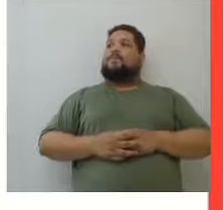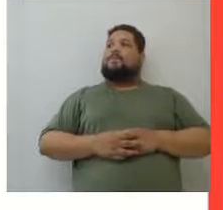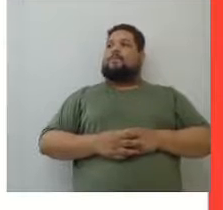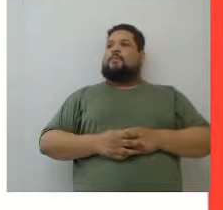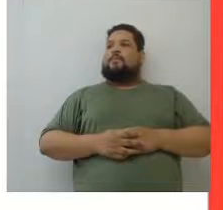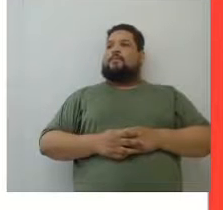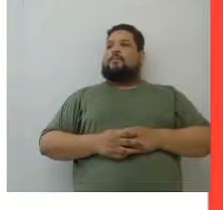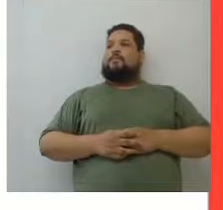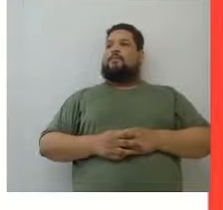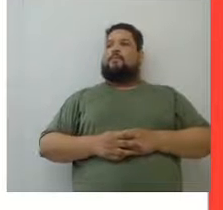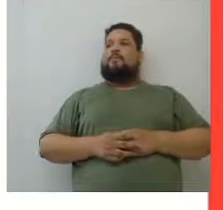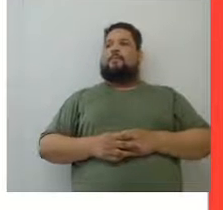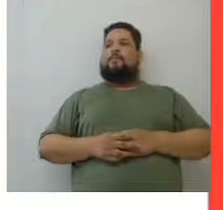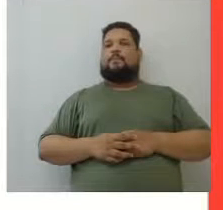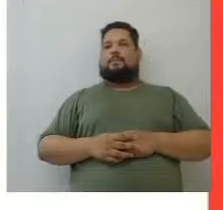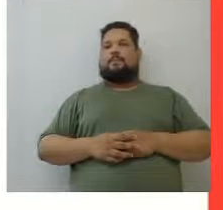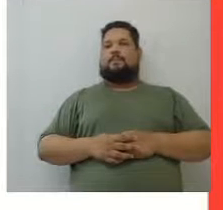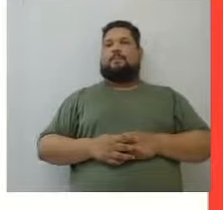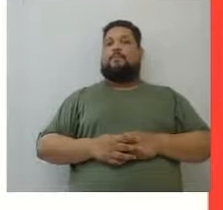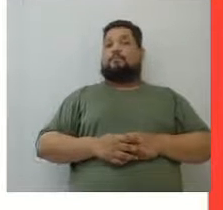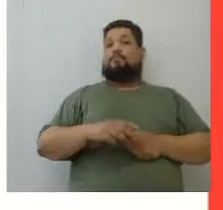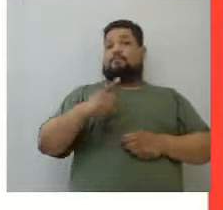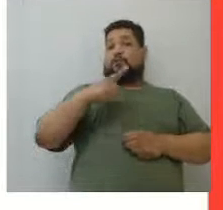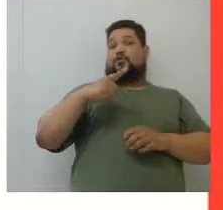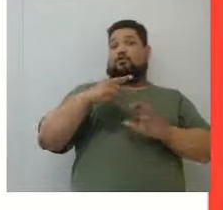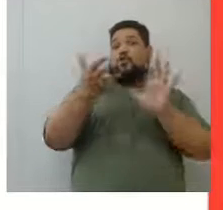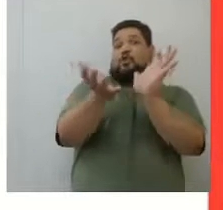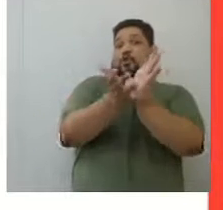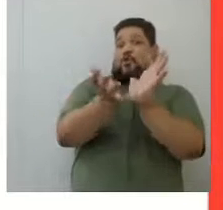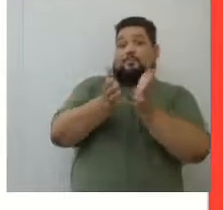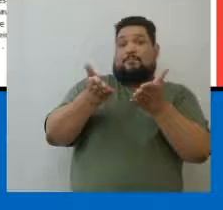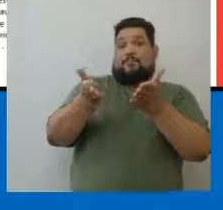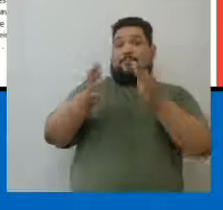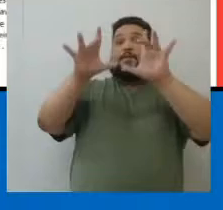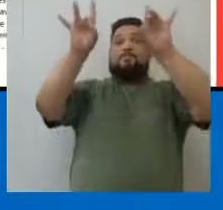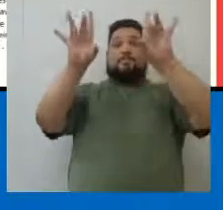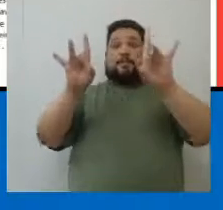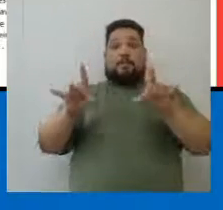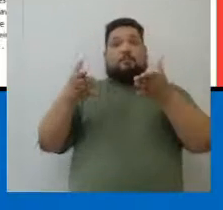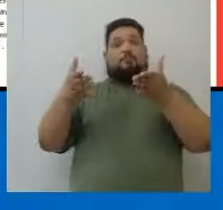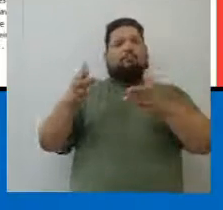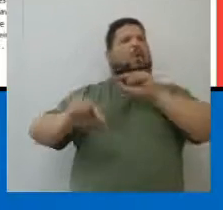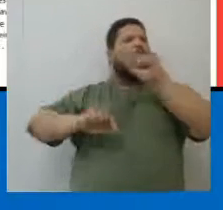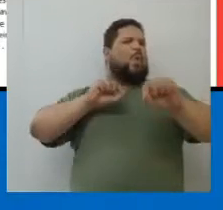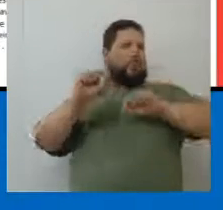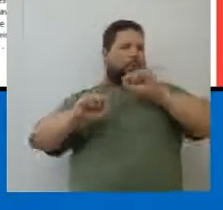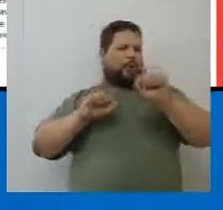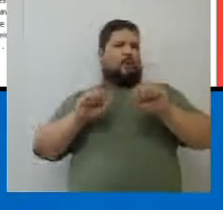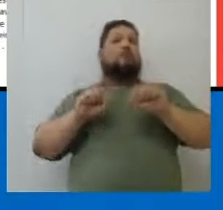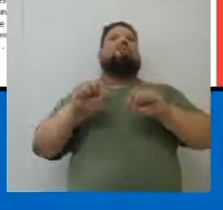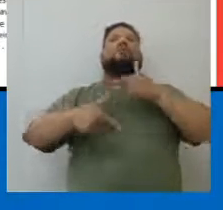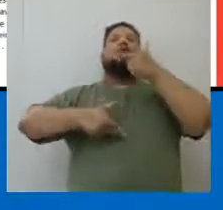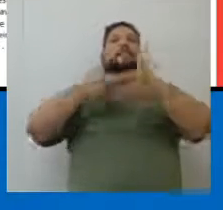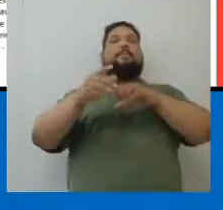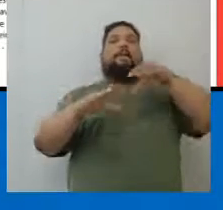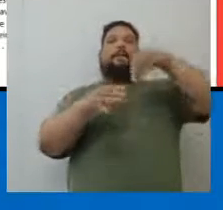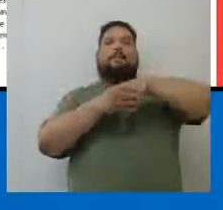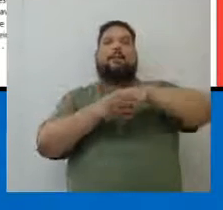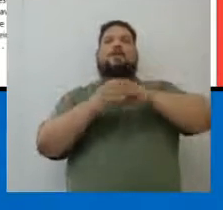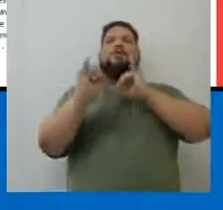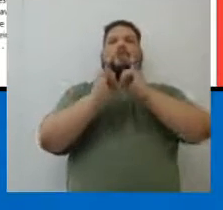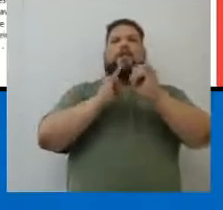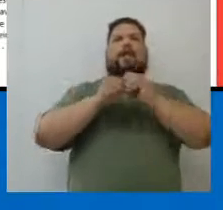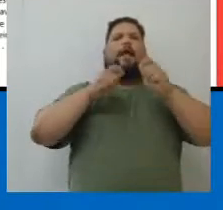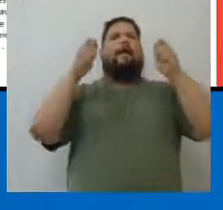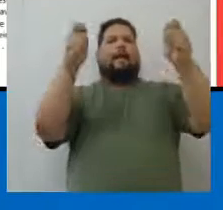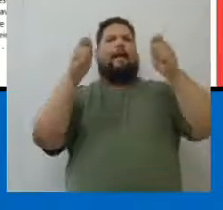E aí a gente vai ver um grupo em especial, tá? Um grupo especial que trabalha nesse cyberativismo já há algum tempo, desde